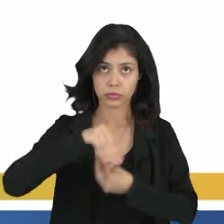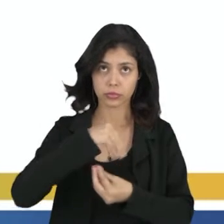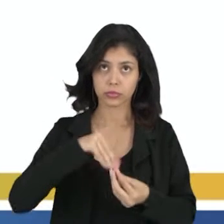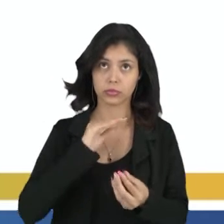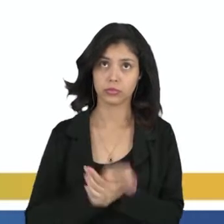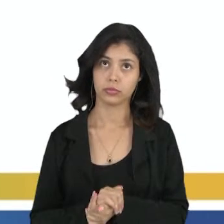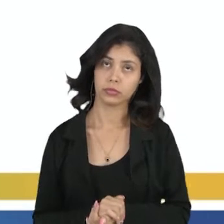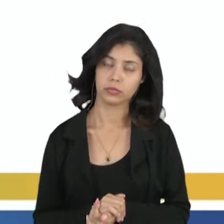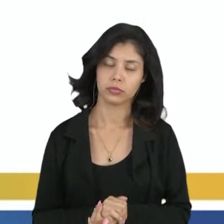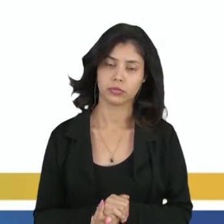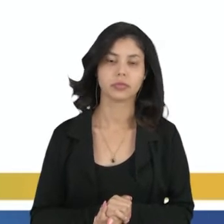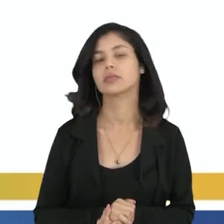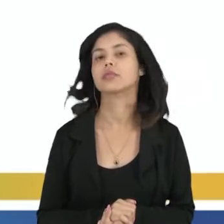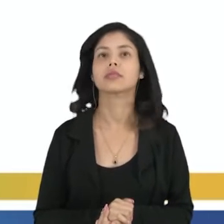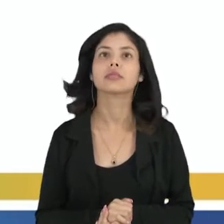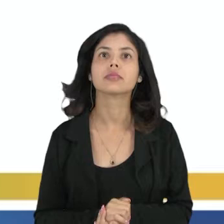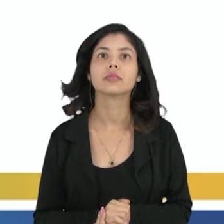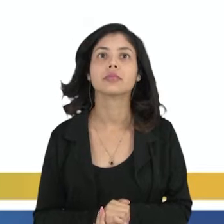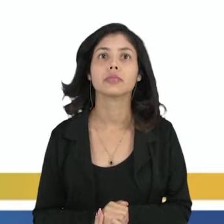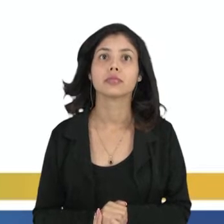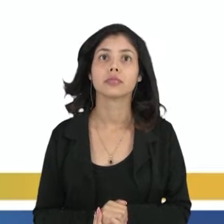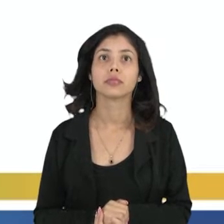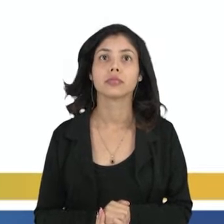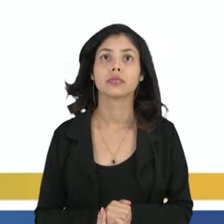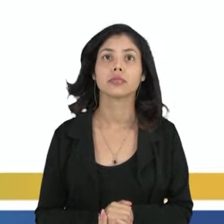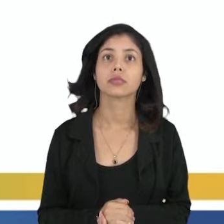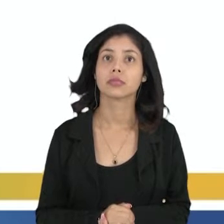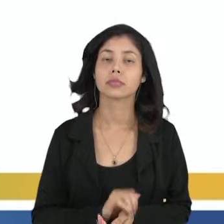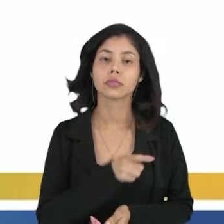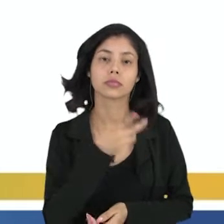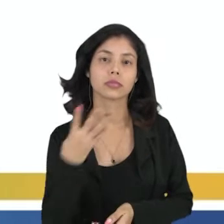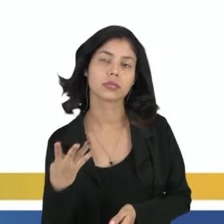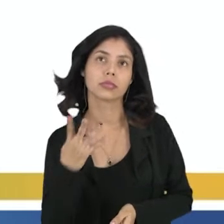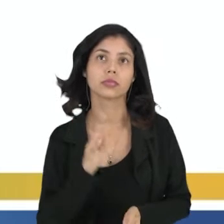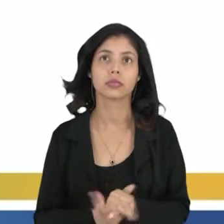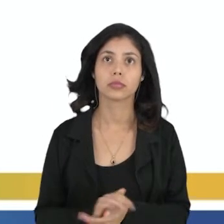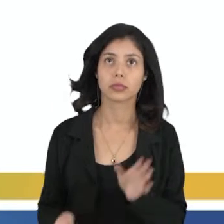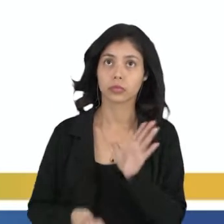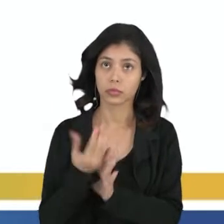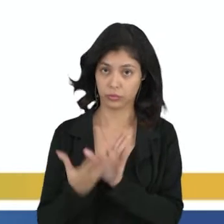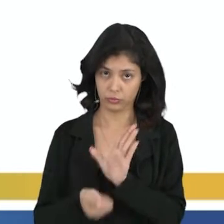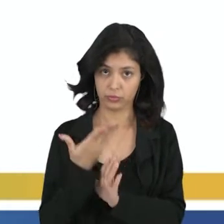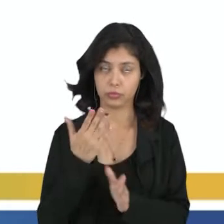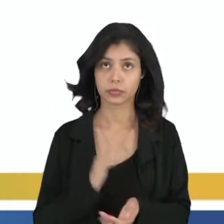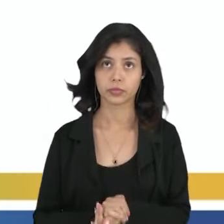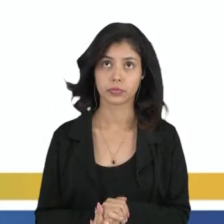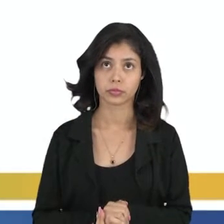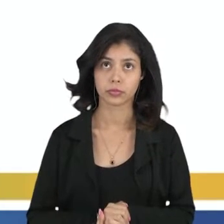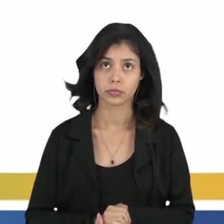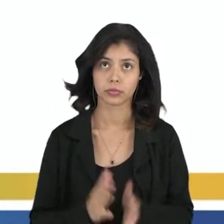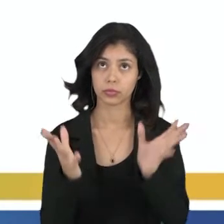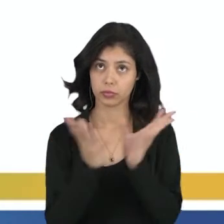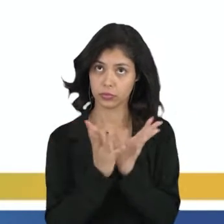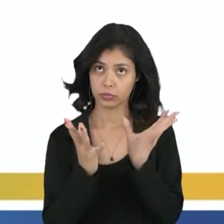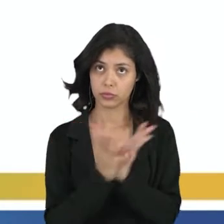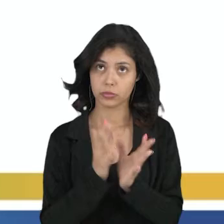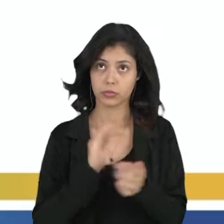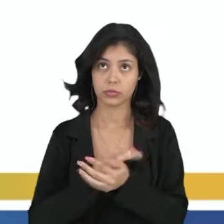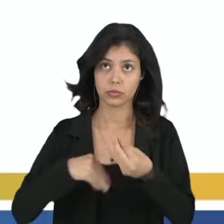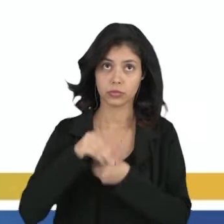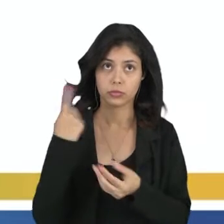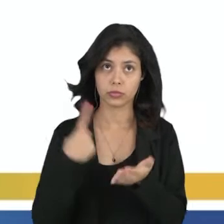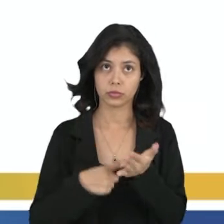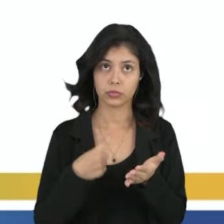quantidade de substâncias que reagem e a quantidade de substâncias que são produzidas, agrupando